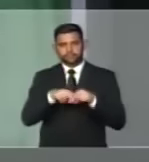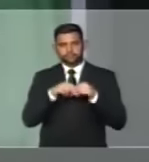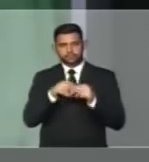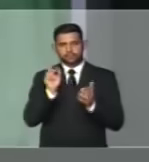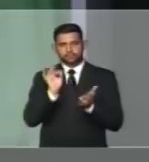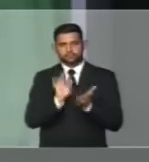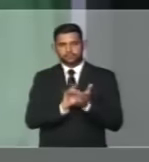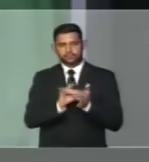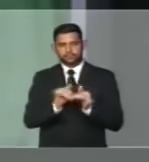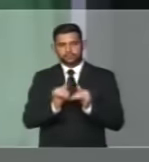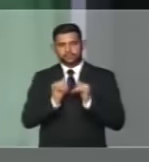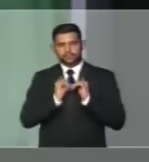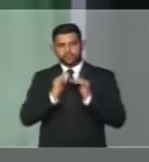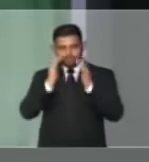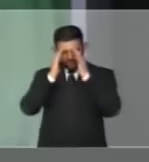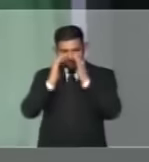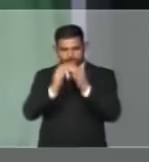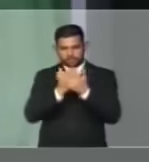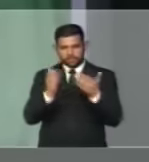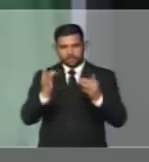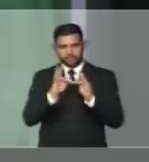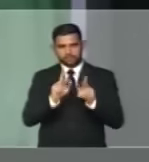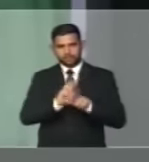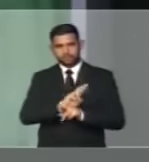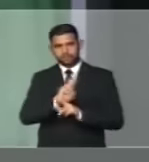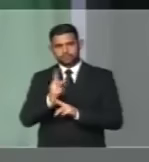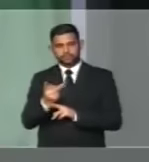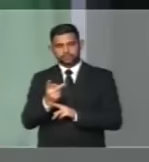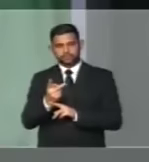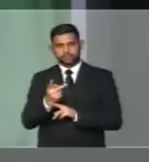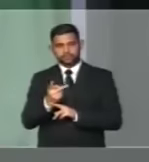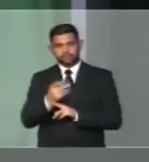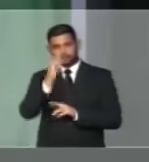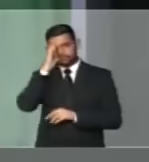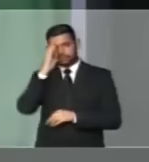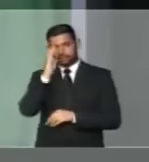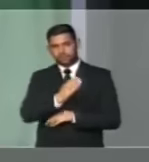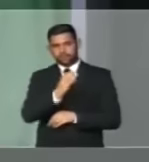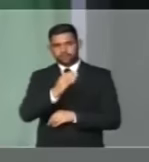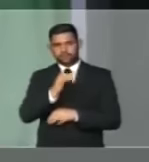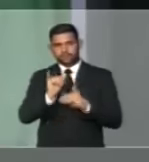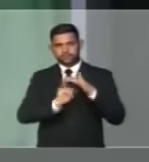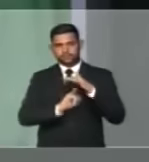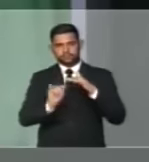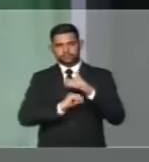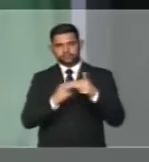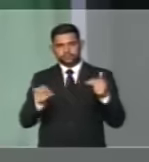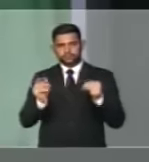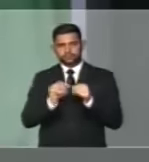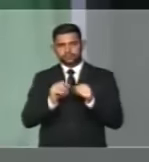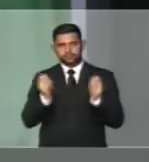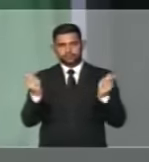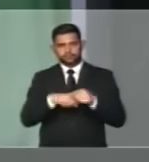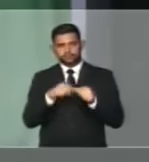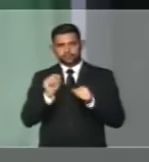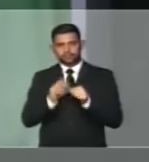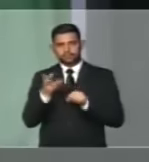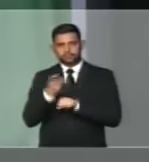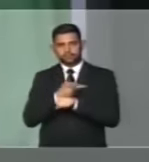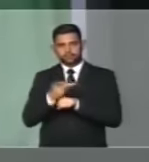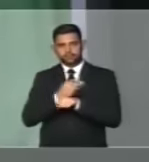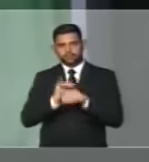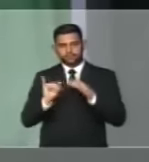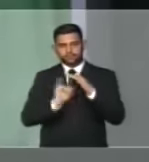absolutamente isenta, respeitando o contraditório, respeitando as instituições, que possa se buscar